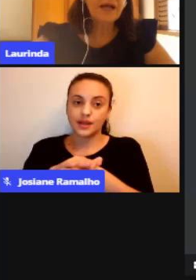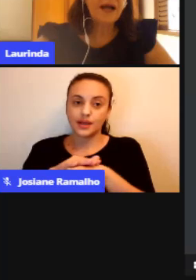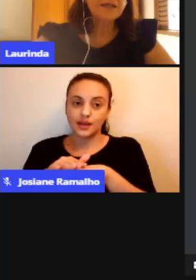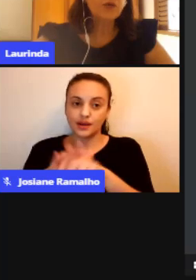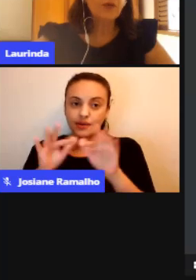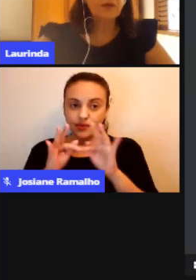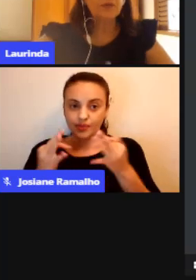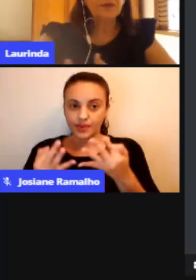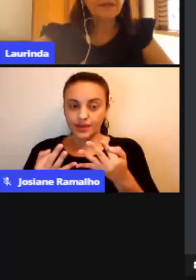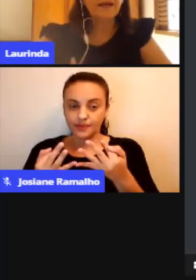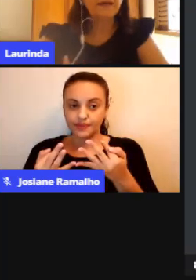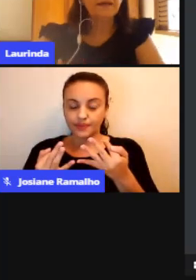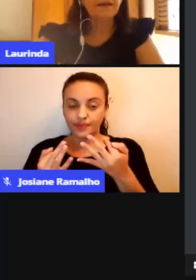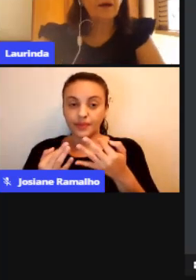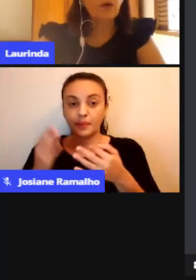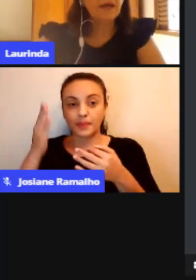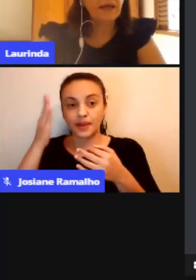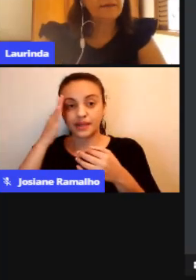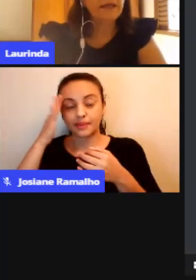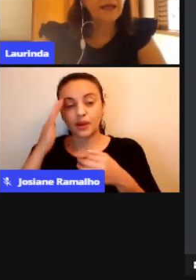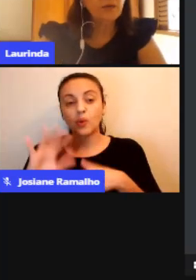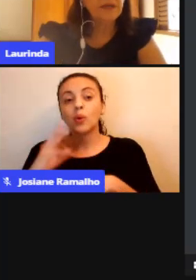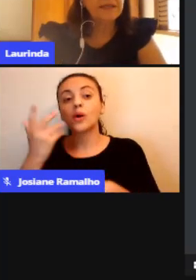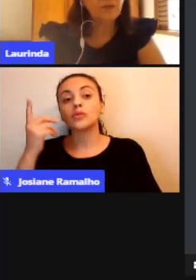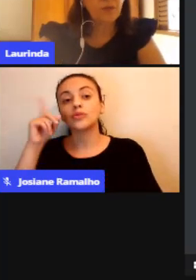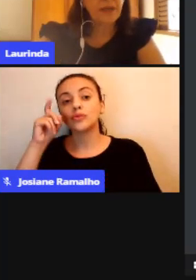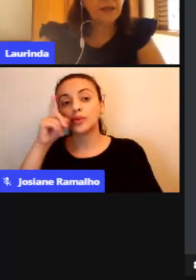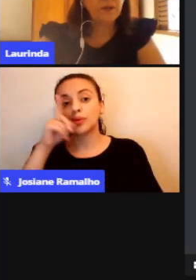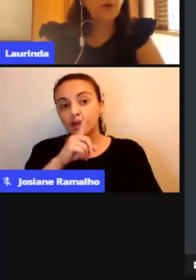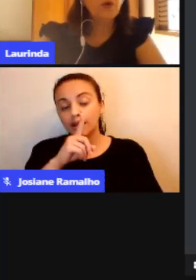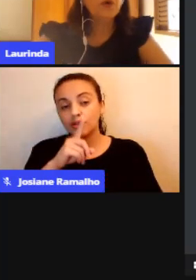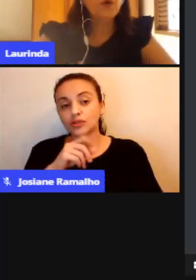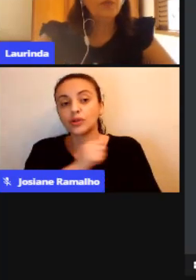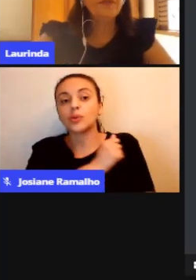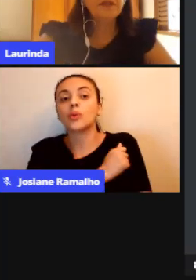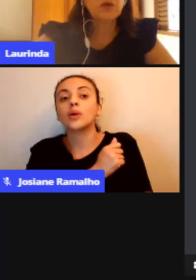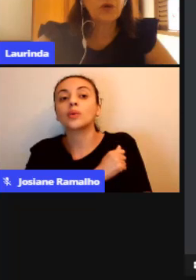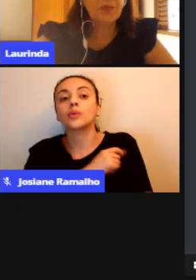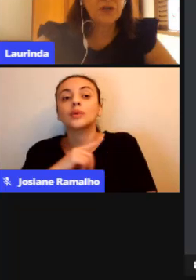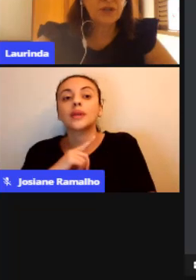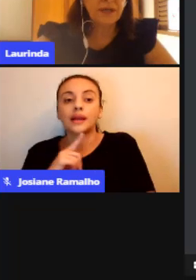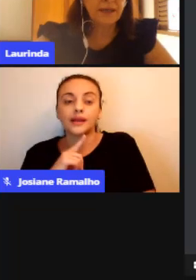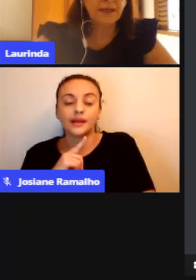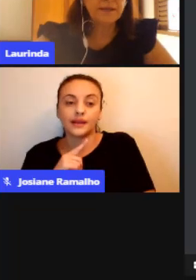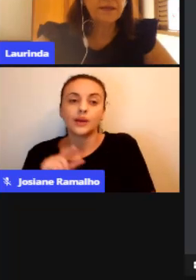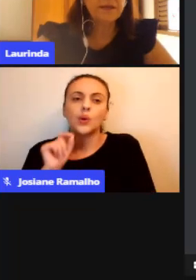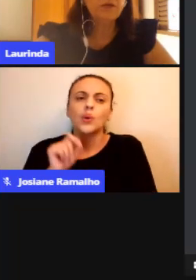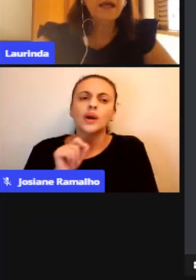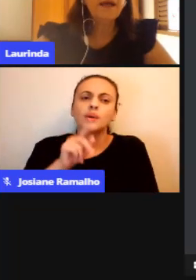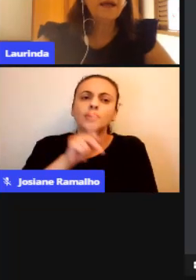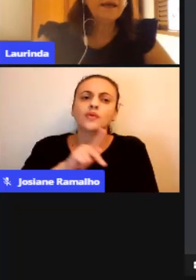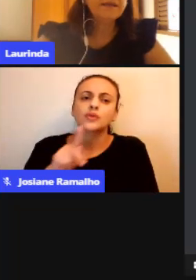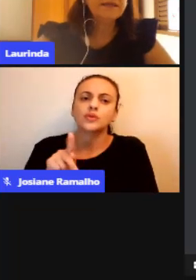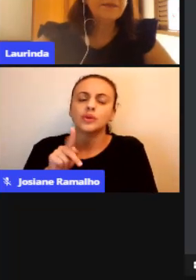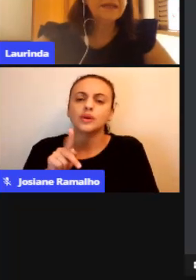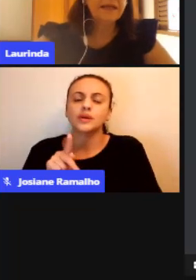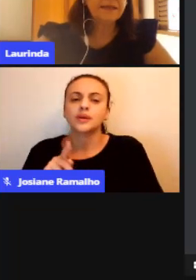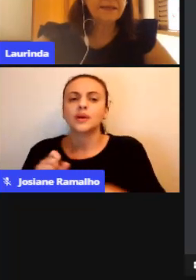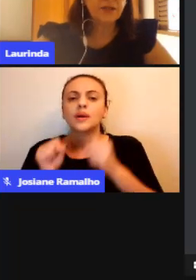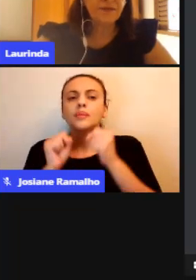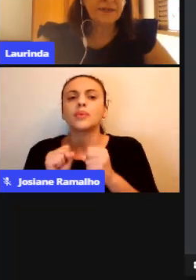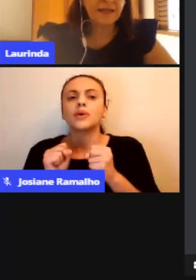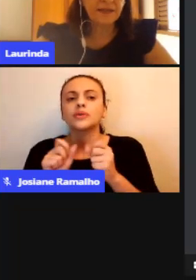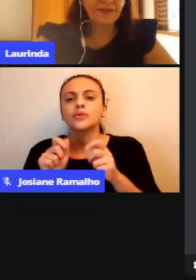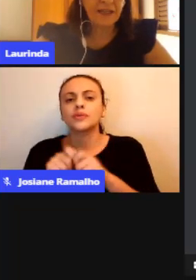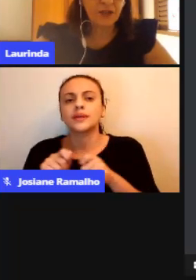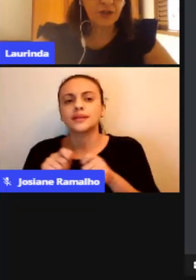as dificuldades que o aluno está tendo nesse momento e o que o professor pode estar realizando em cima